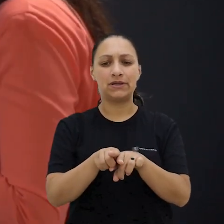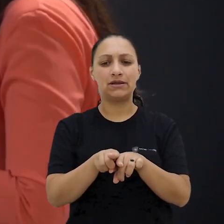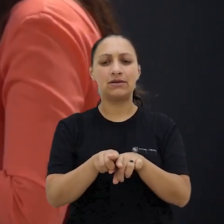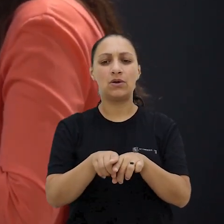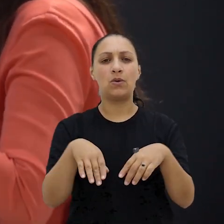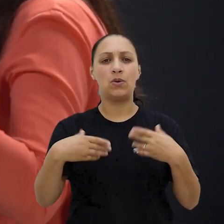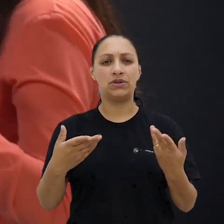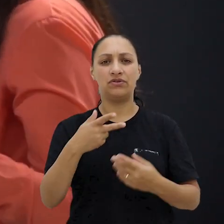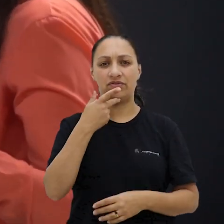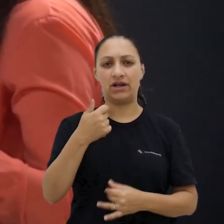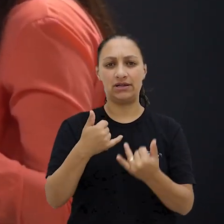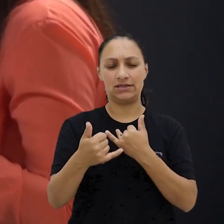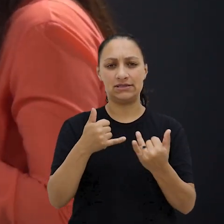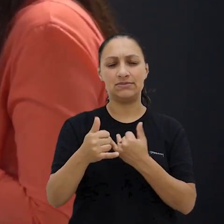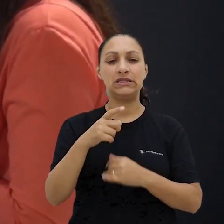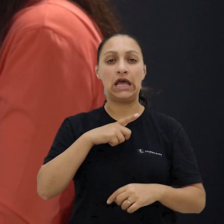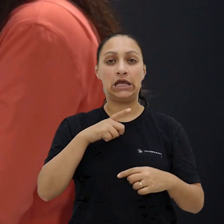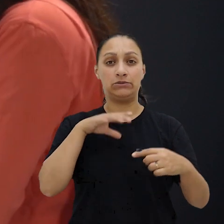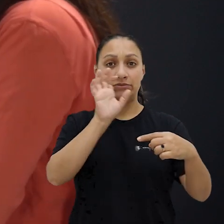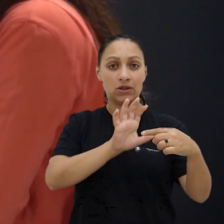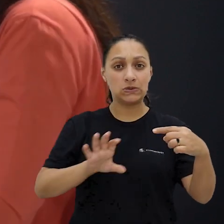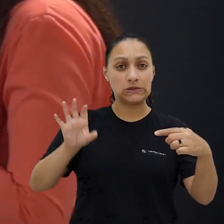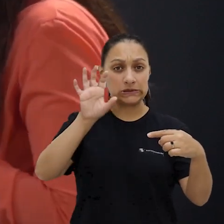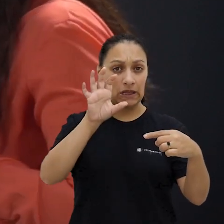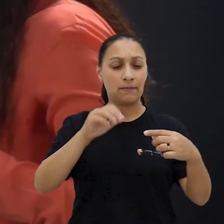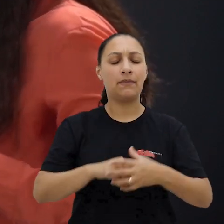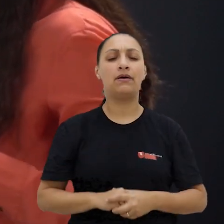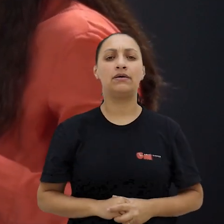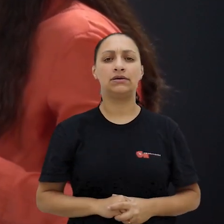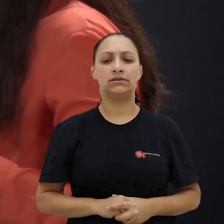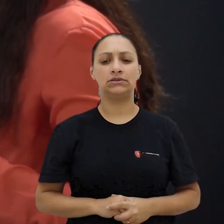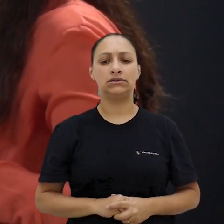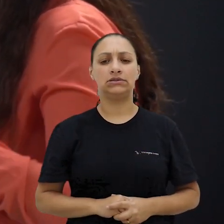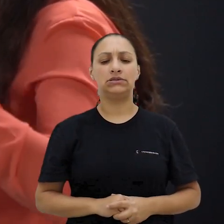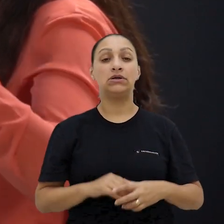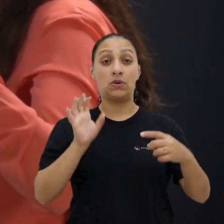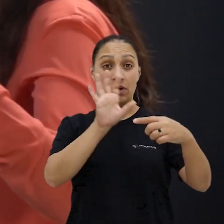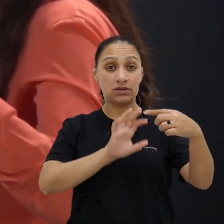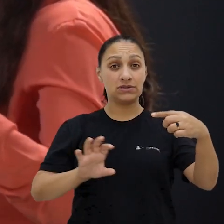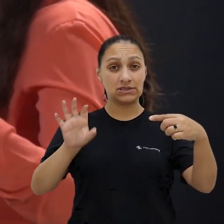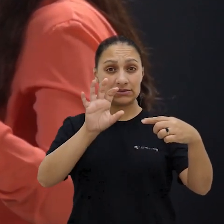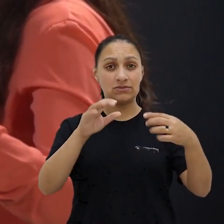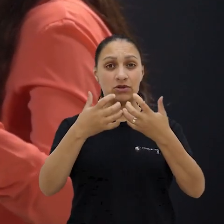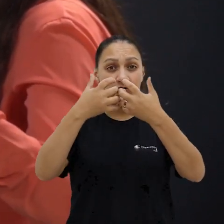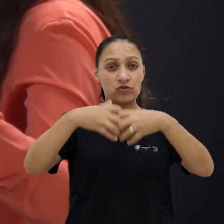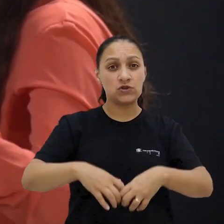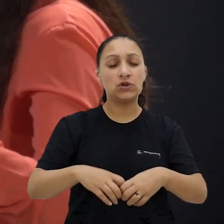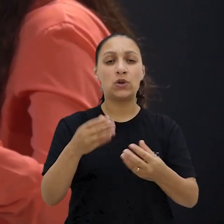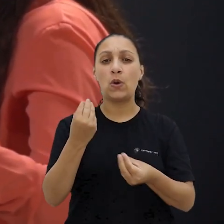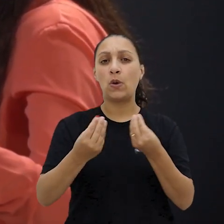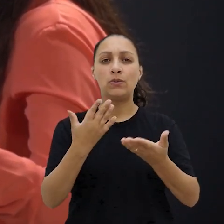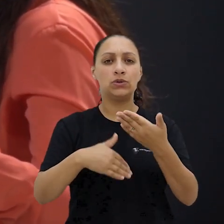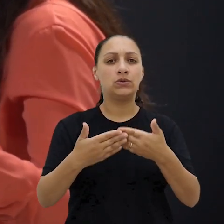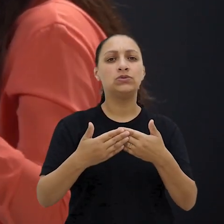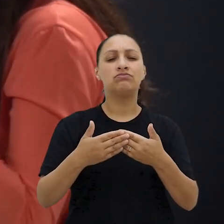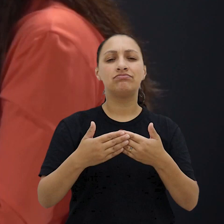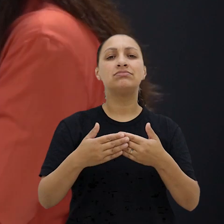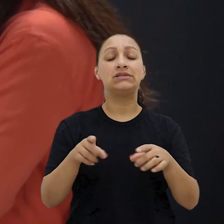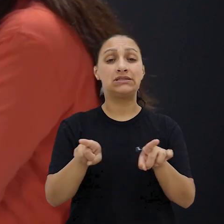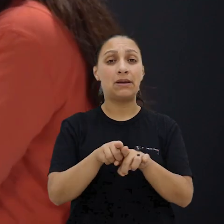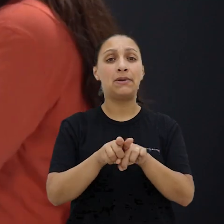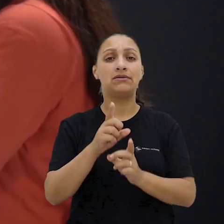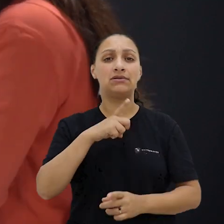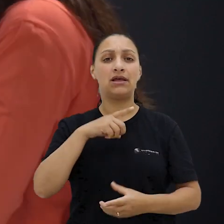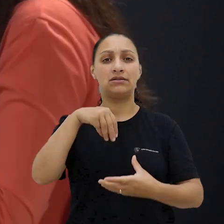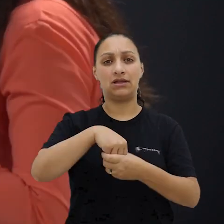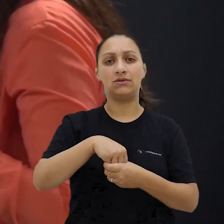ali, quando a gente fala um grande ecossistema, a gente tem ali dentro o ecossistema que funciona como um todo, todas as unidades, mas